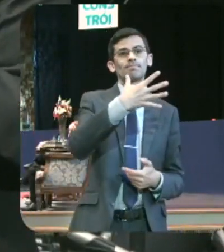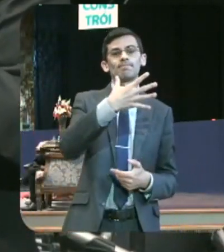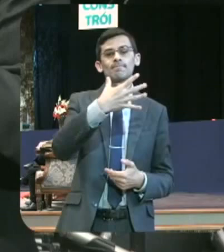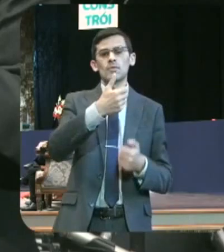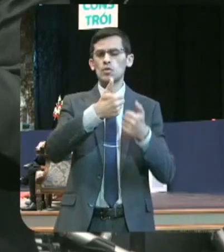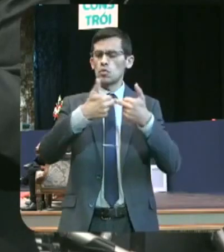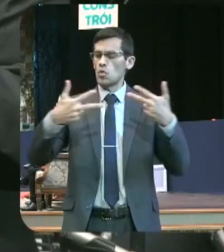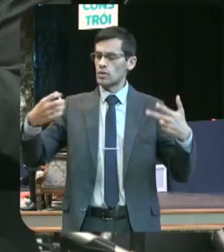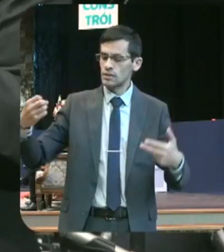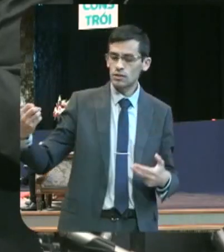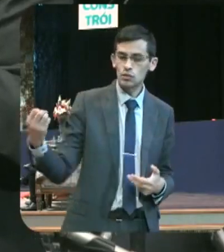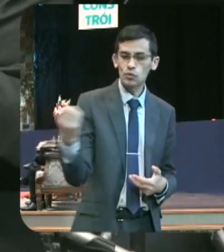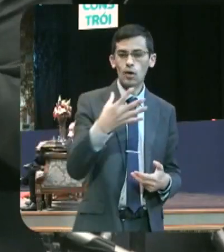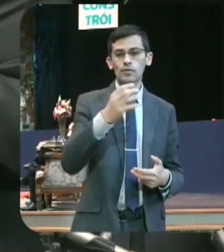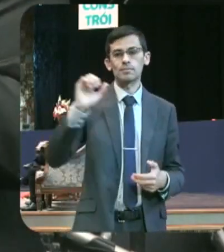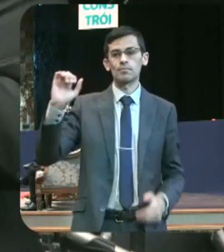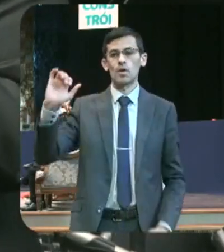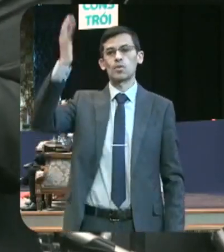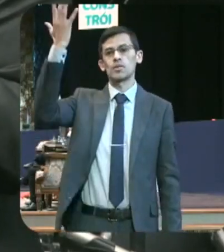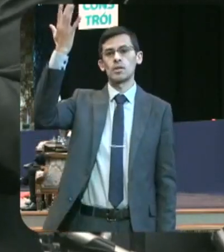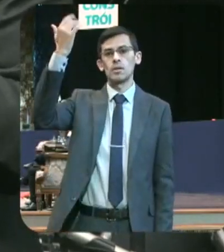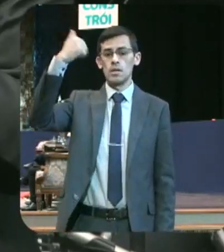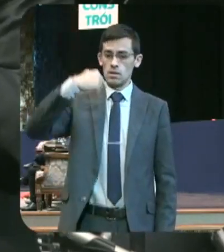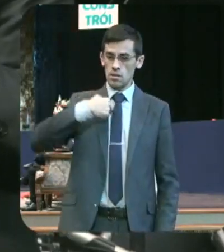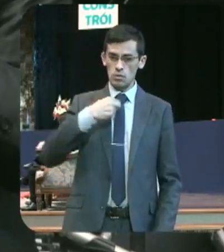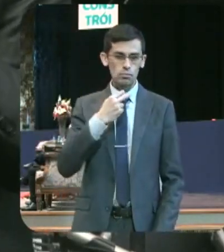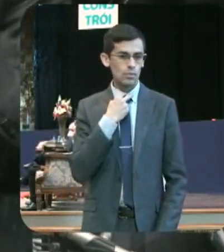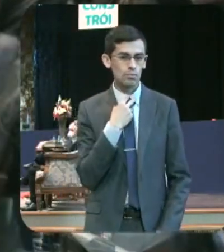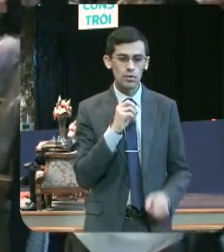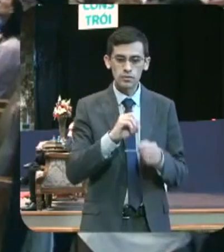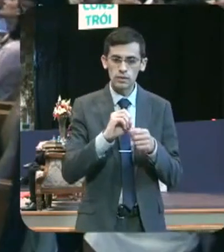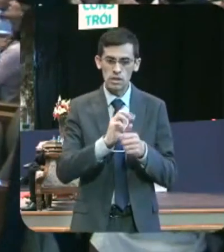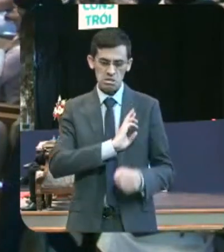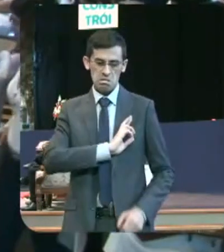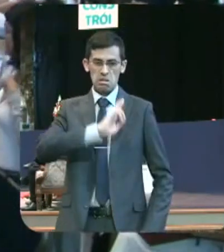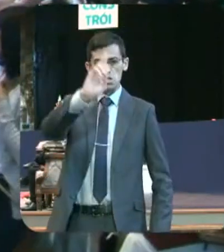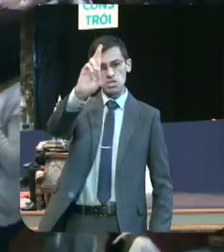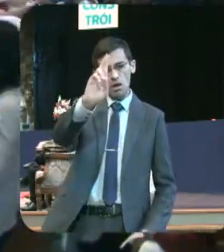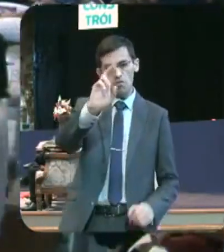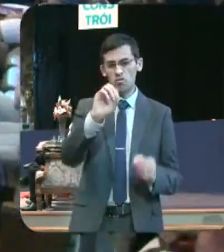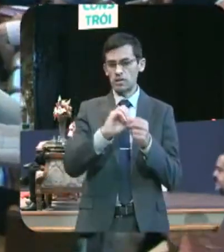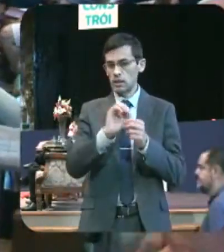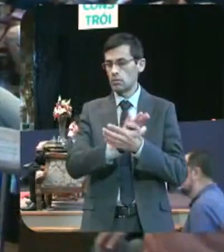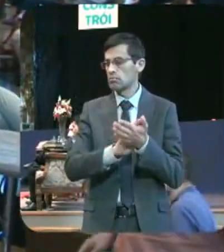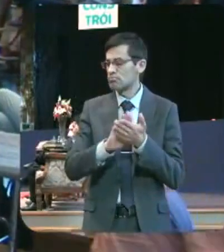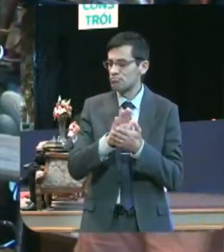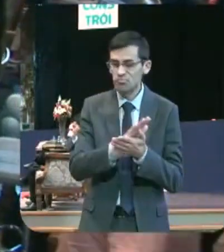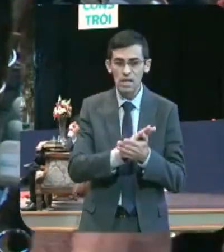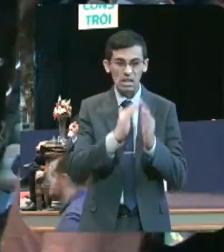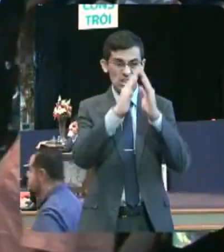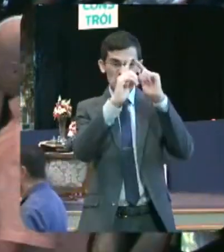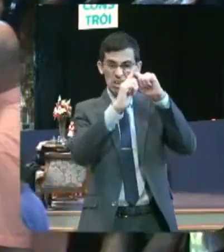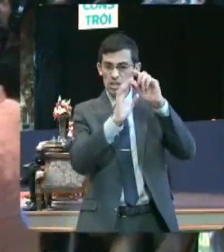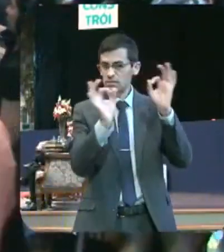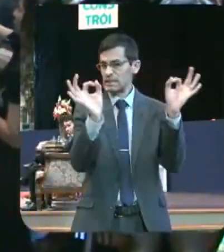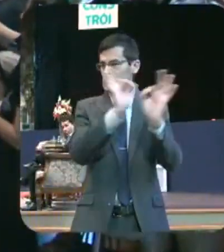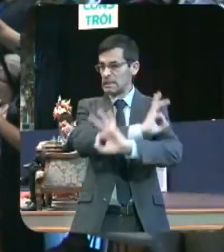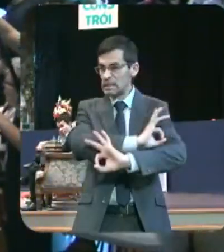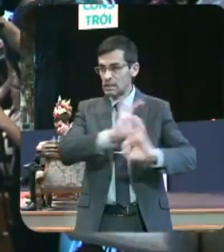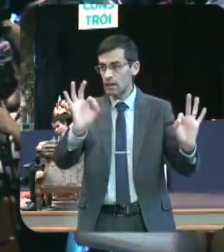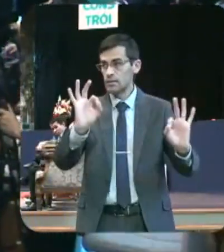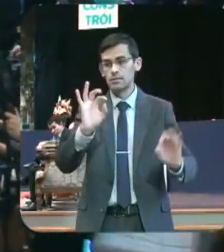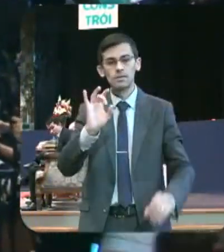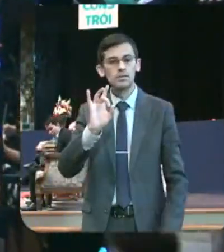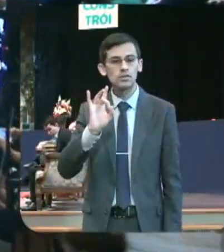algo novo, que eu não posso fazer, que religião nenhuma pode fazer, que igreja nenhuma pode